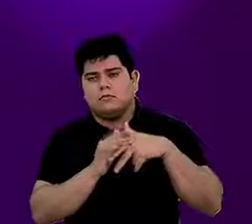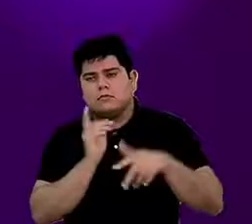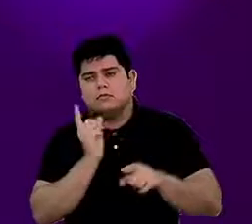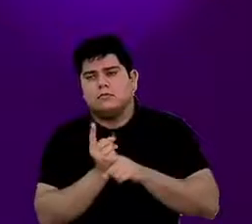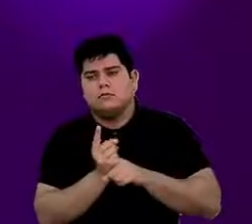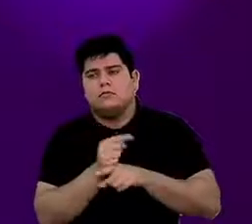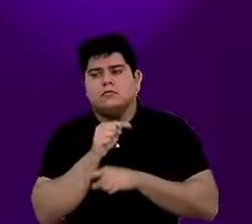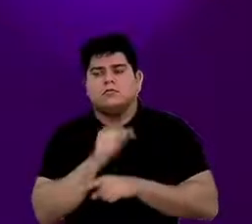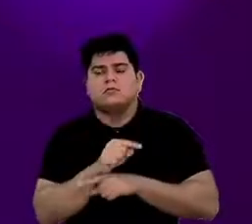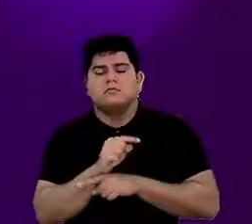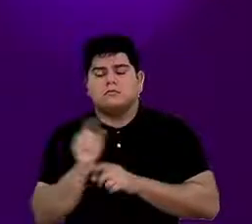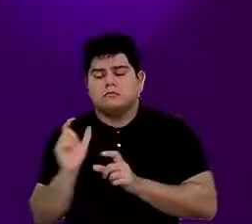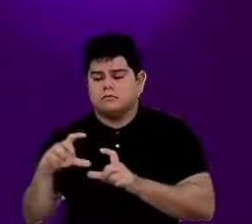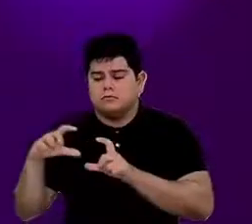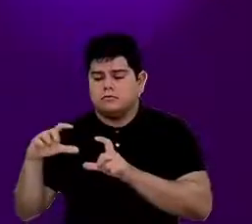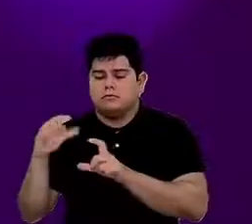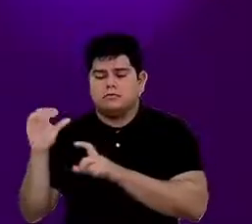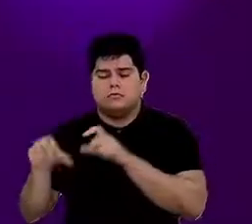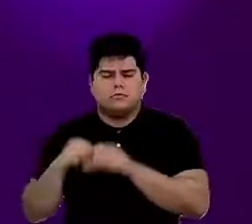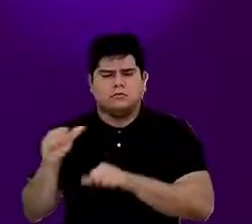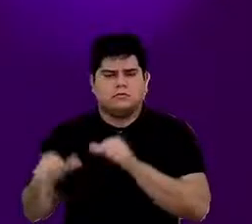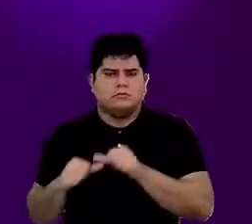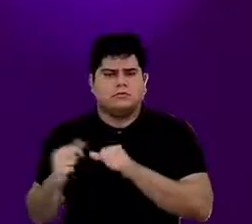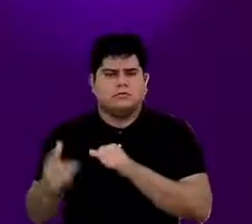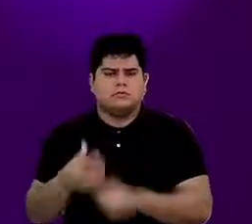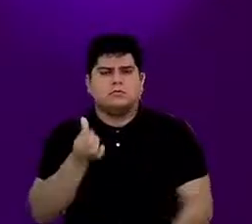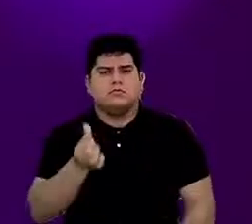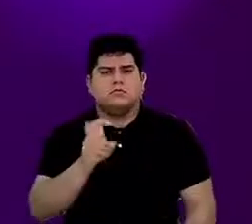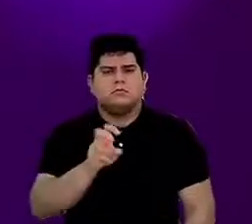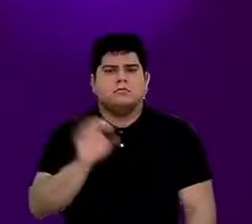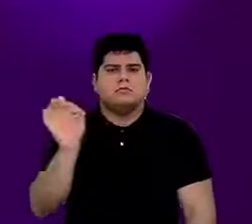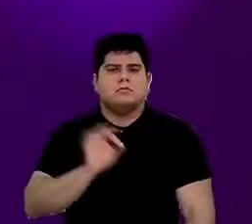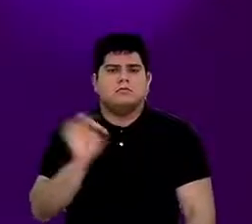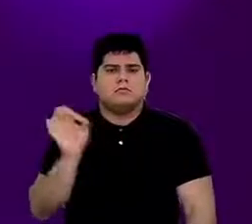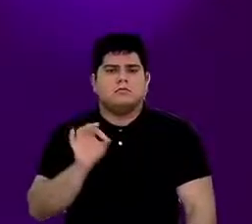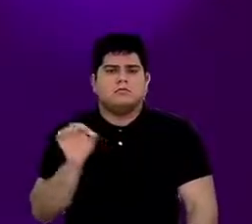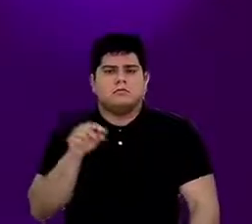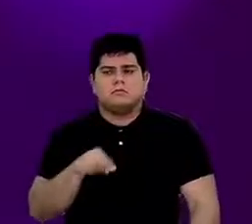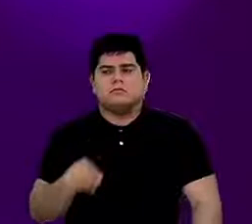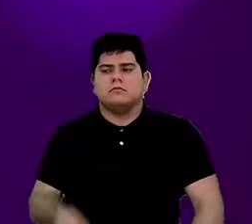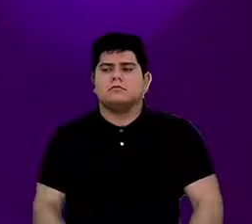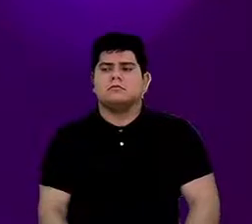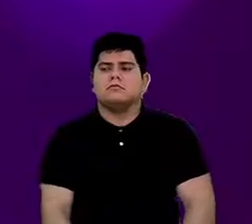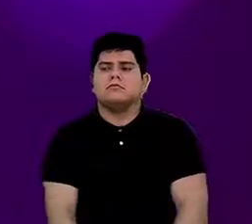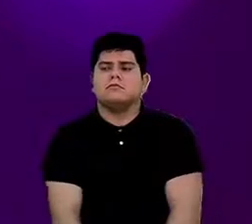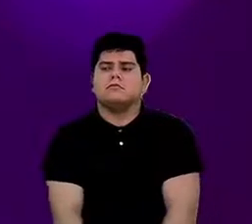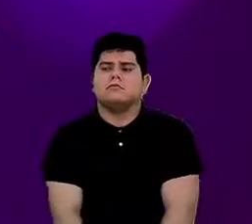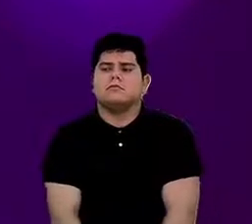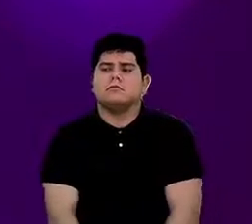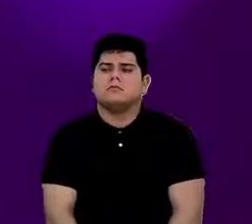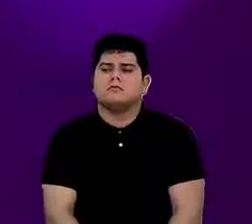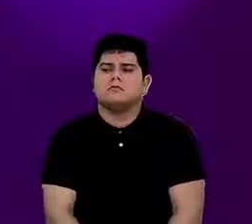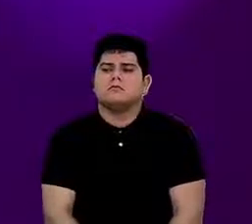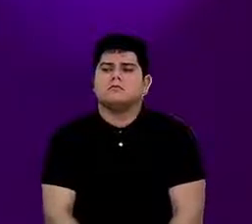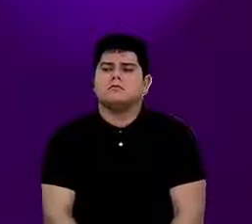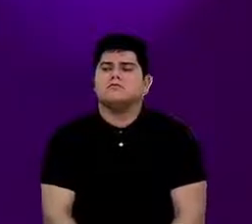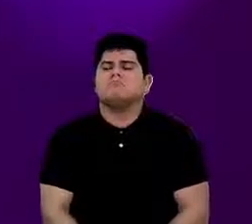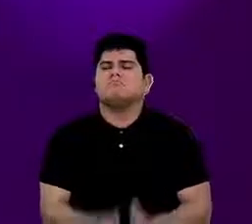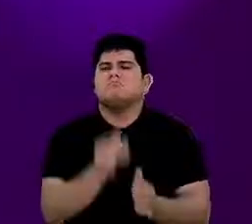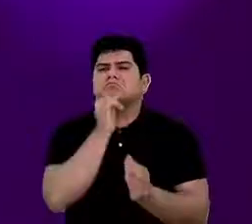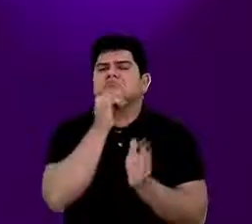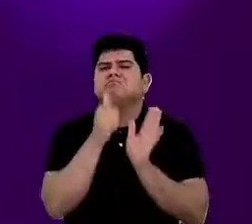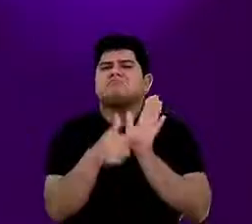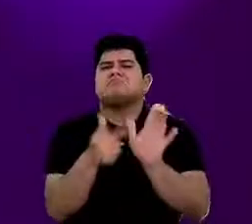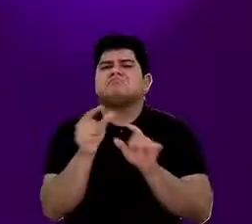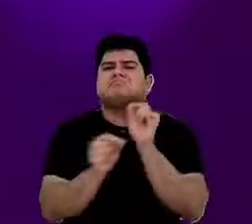cintilografia alterada 65% dos pacientes com a reserva de fluxo alterada. E o que isso ilustra para a gente?